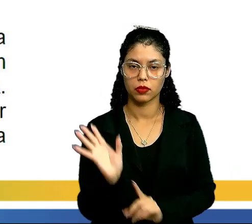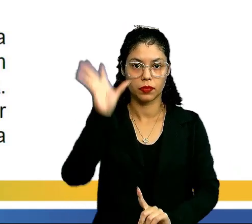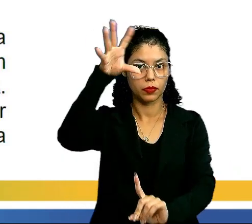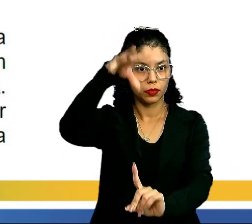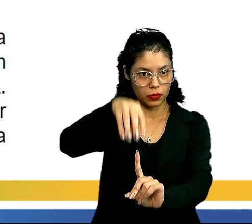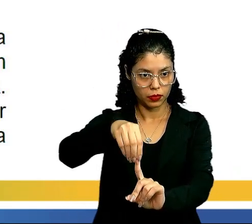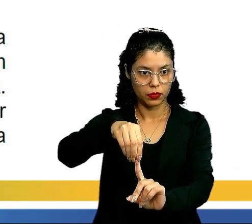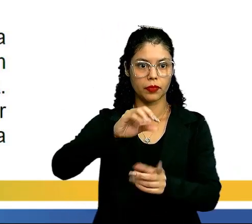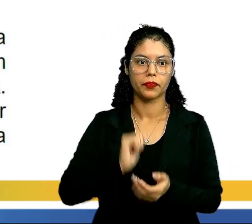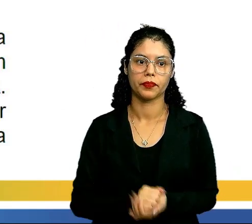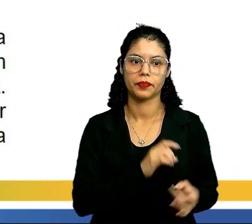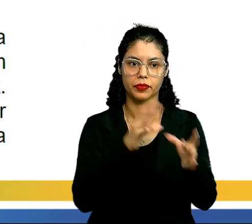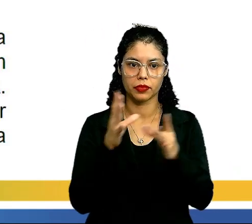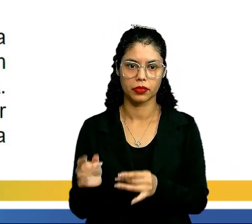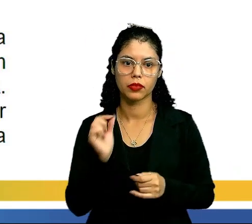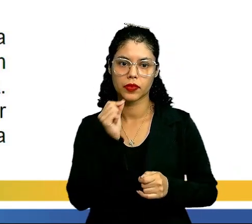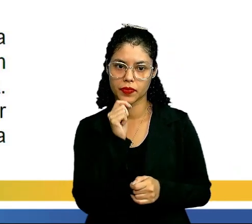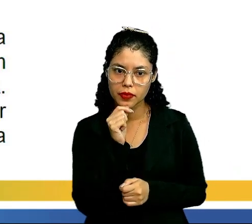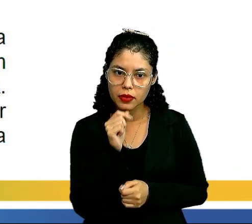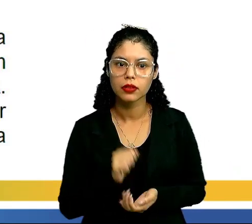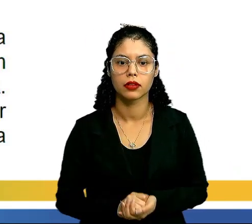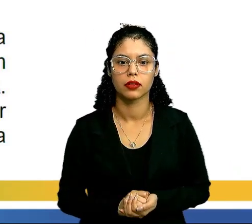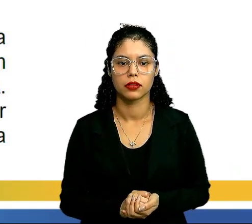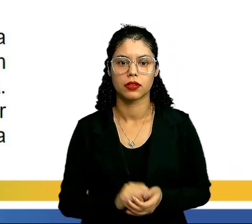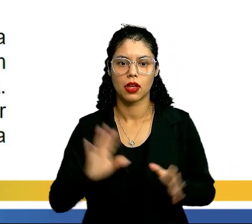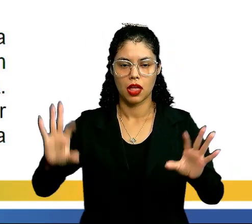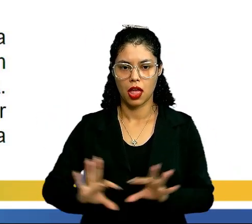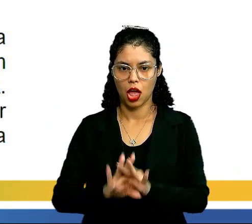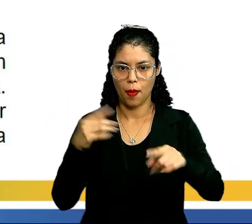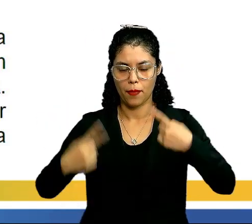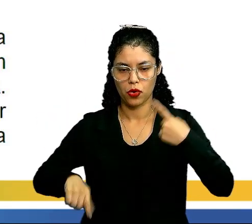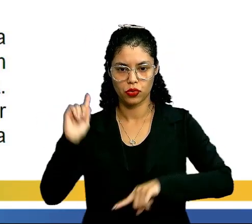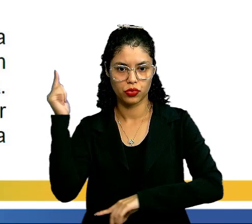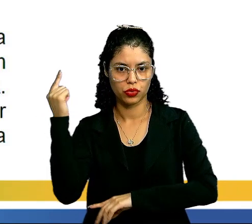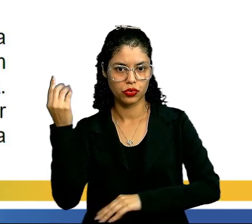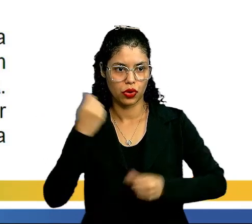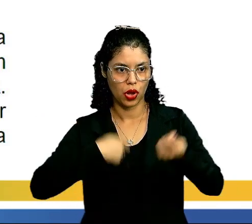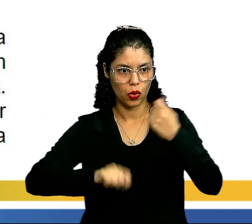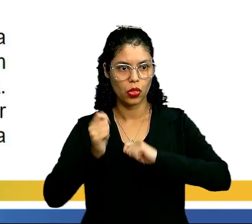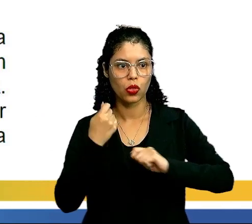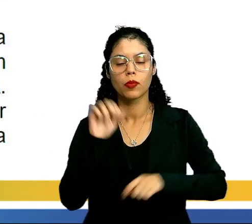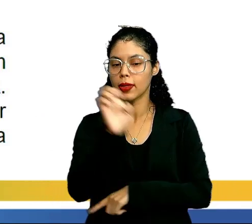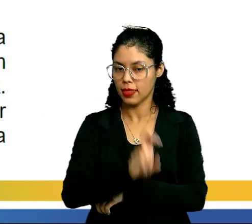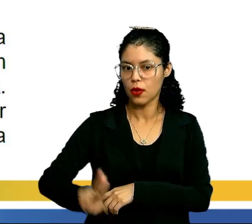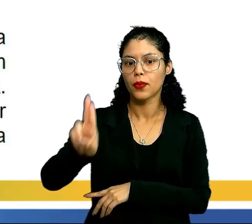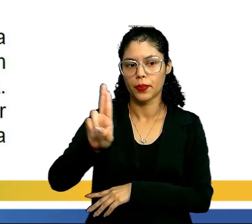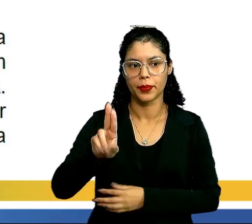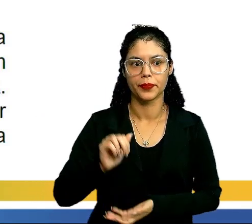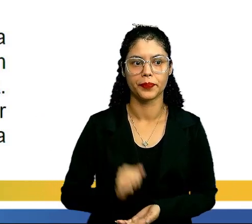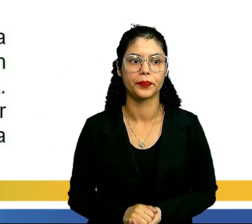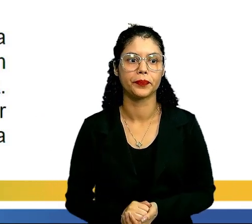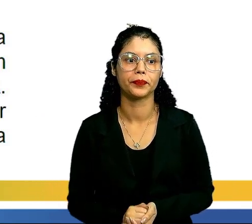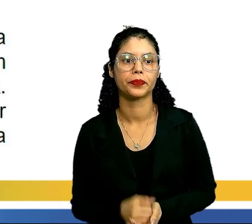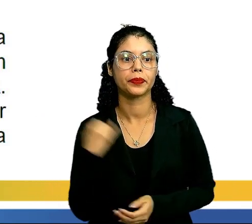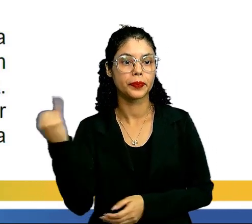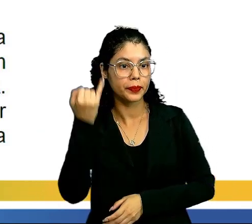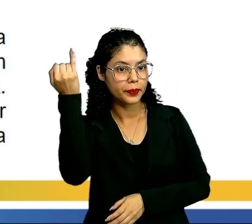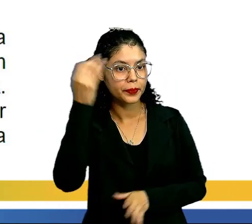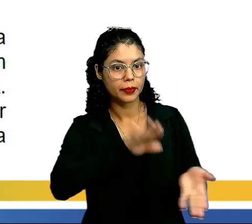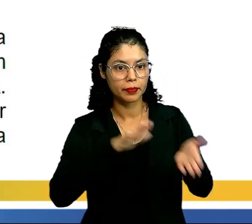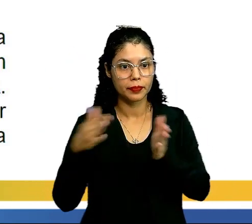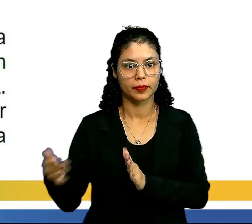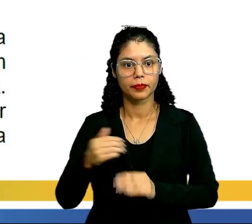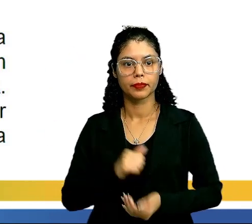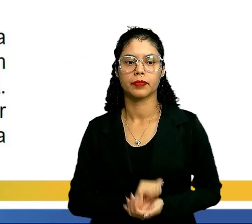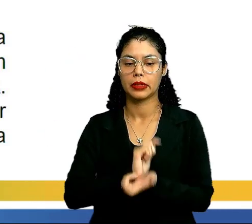projeção eurocêntrica de Mercator está relacionada à supremacia geopolítica e econômica da Europa,